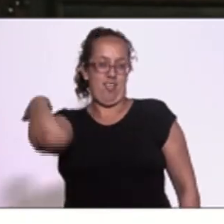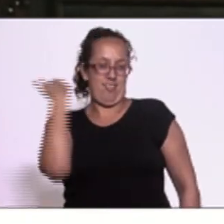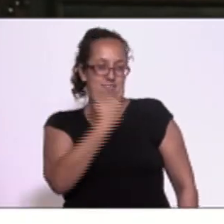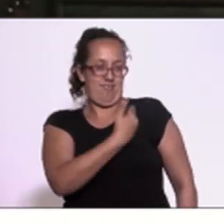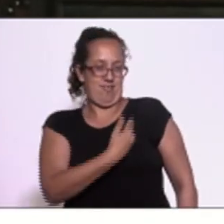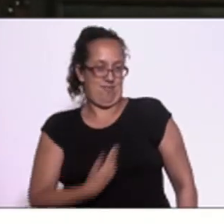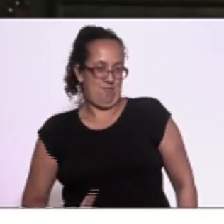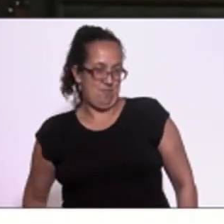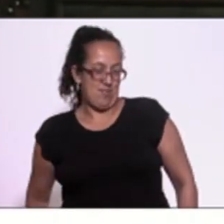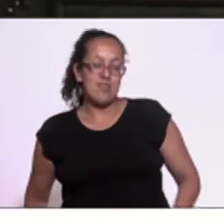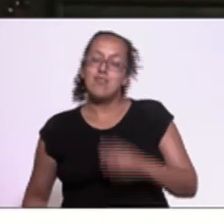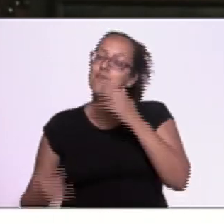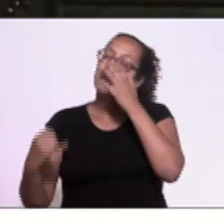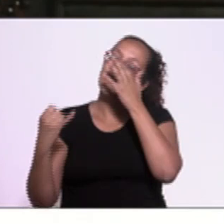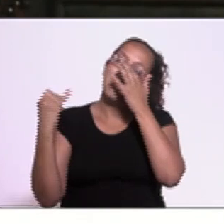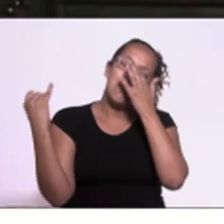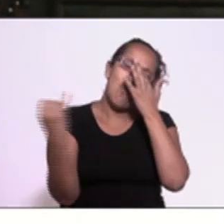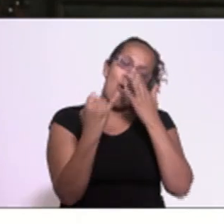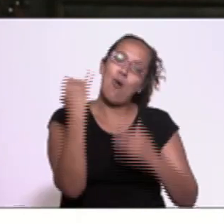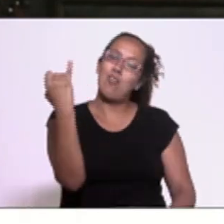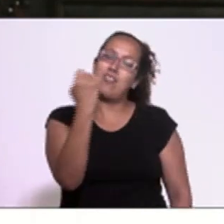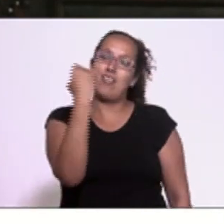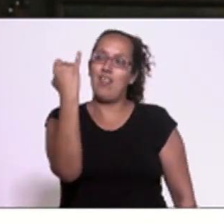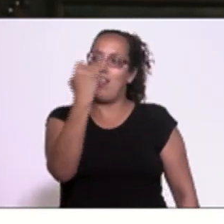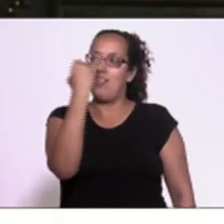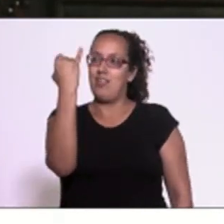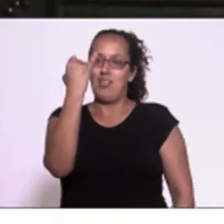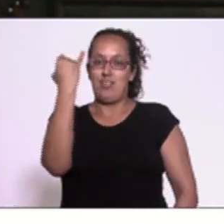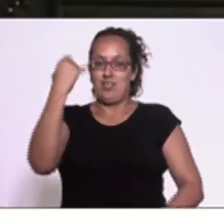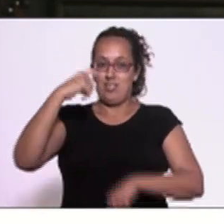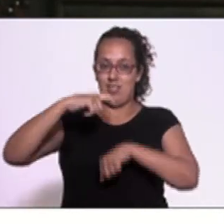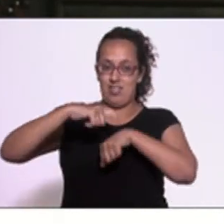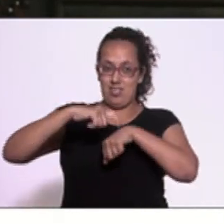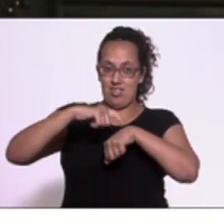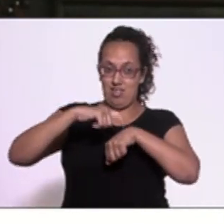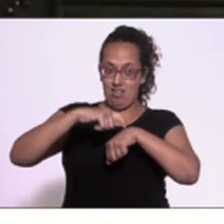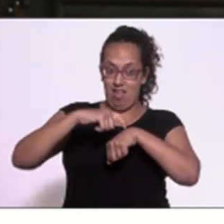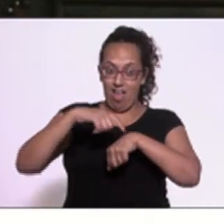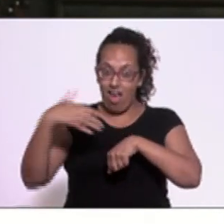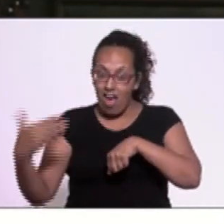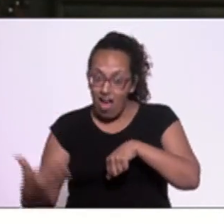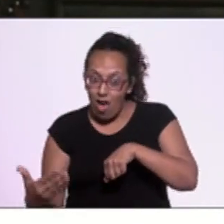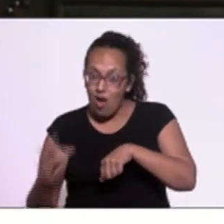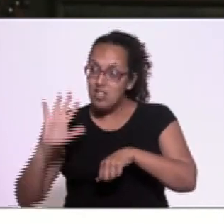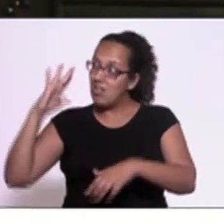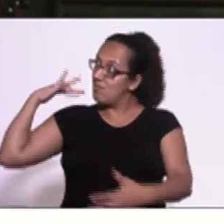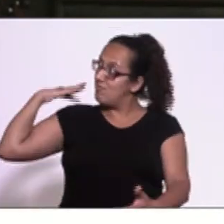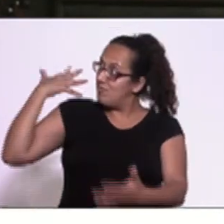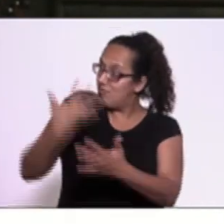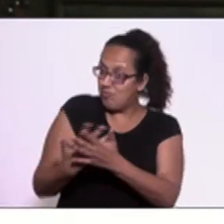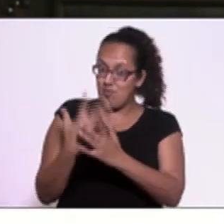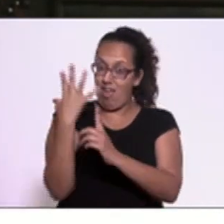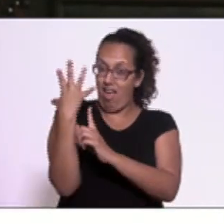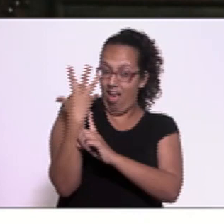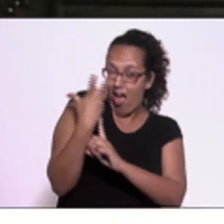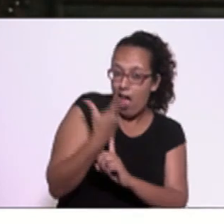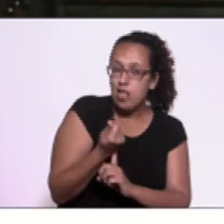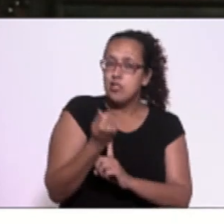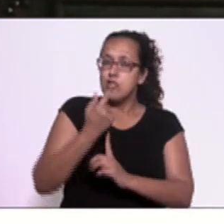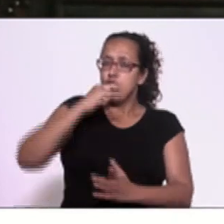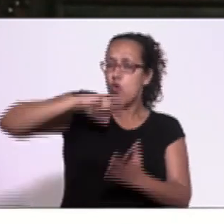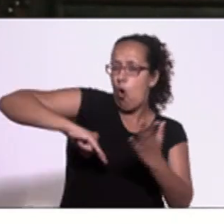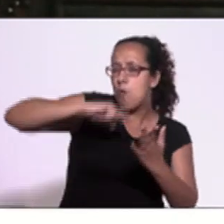é particularmente importante no momento em que o Templo da Humanidade, com todo o seu patrimônio artístico e